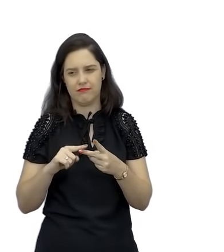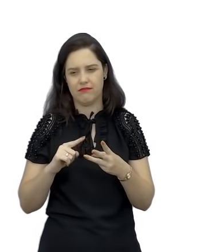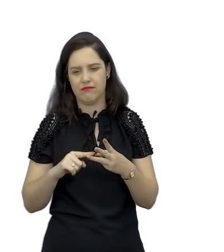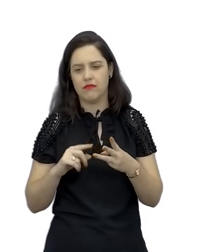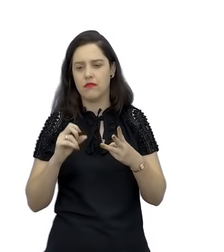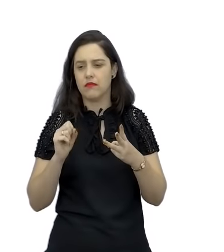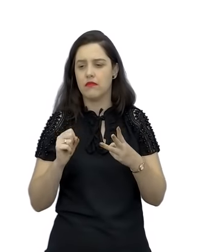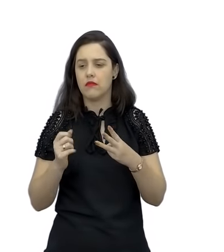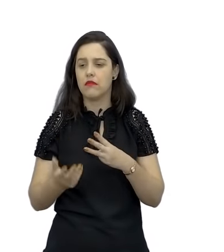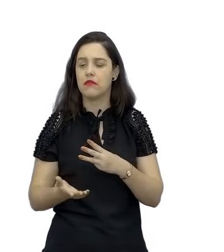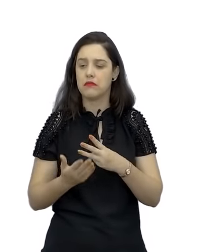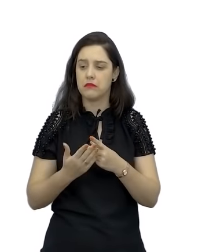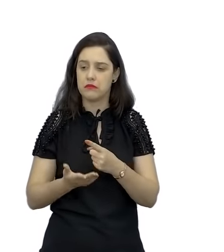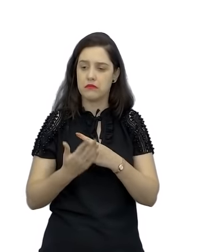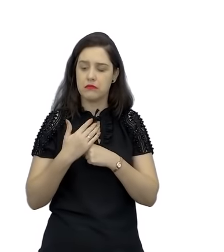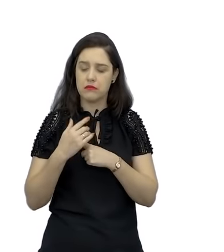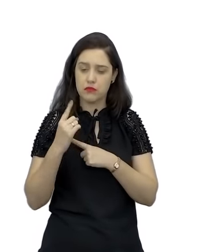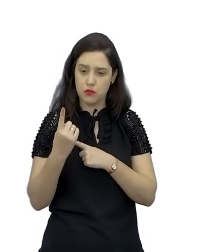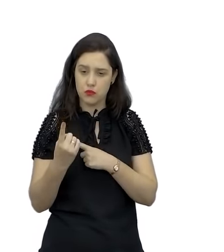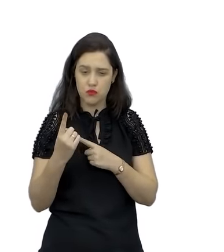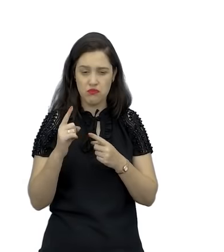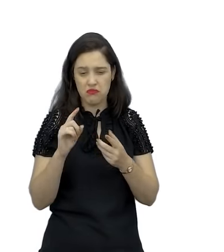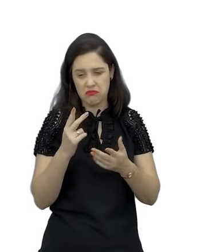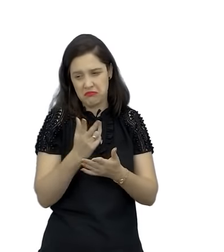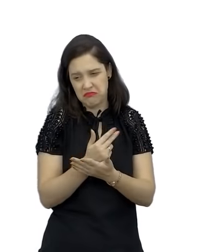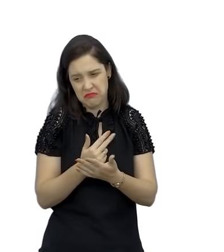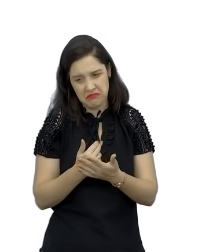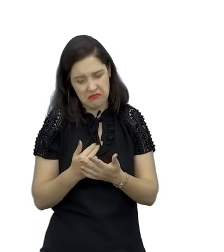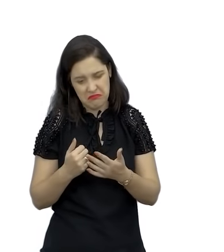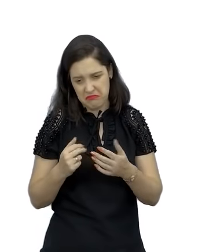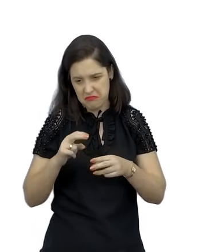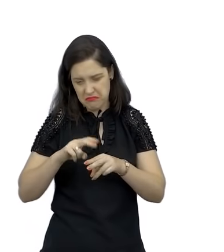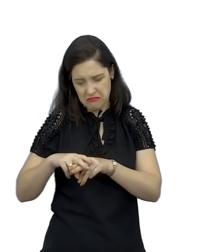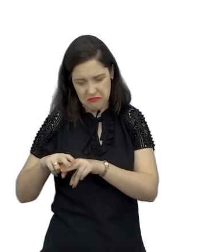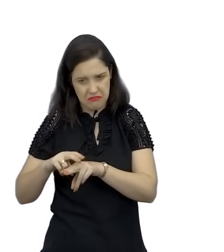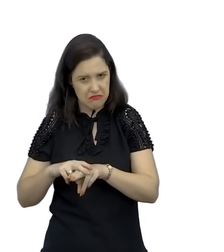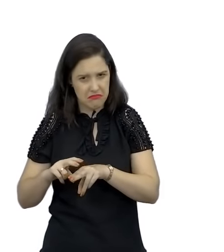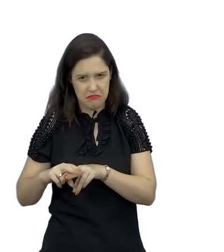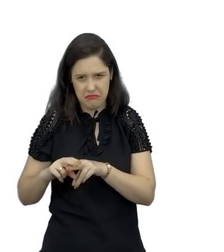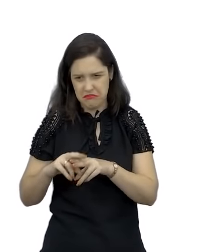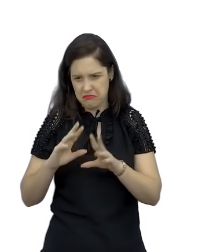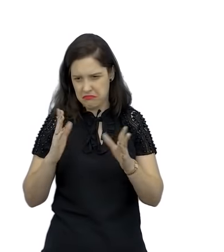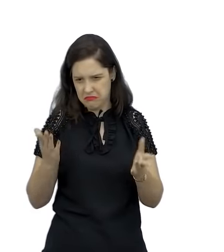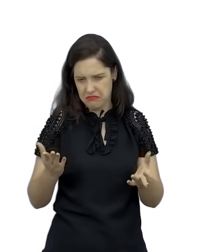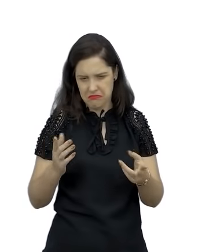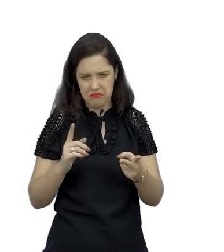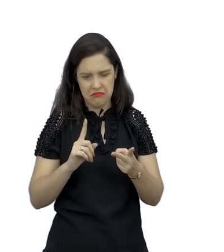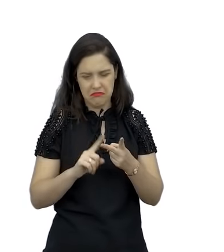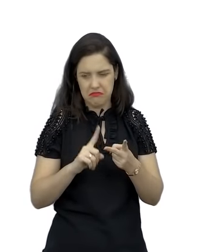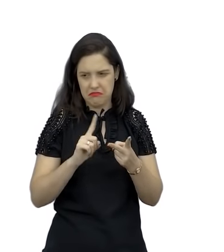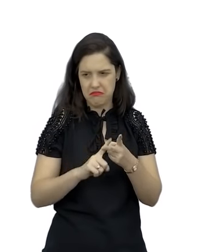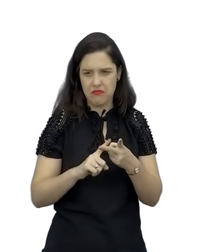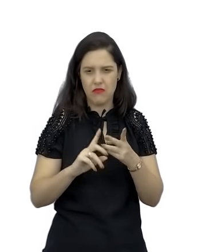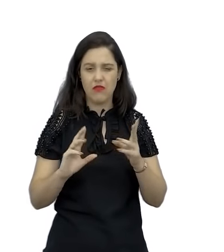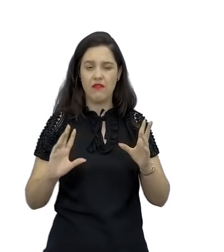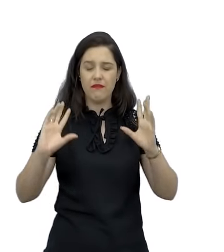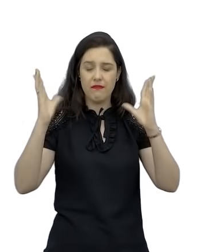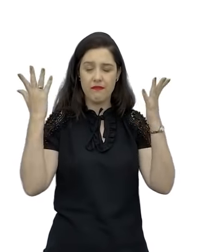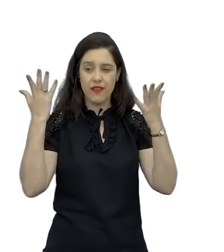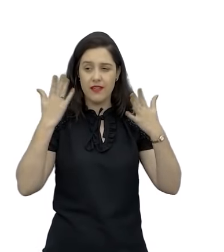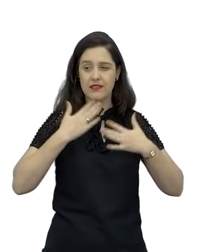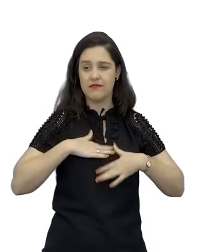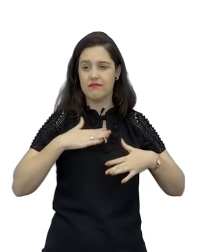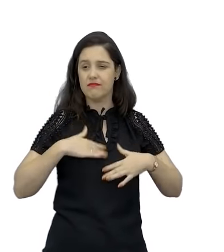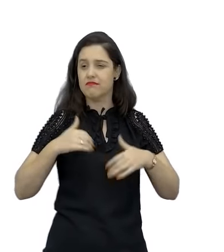pedir para que eles façam item A, quantas cadeiras poderiam ser colocadas em cada mesa para que a festa ocorra conforme